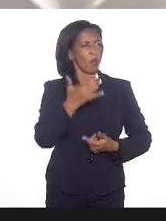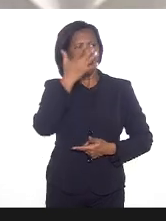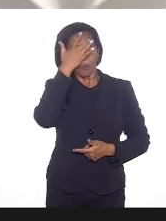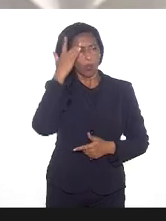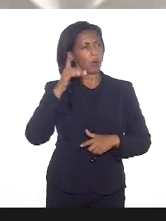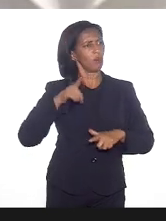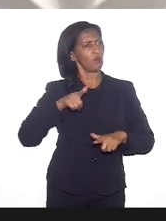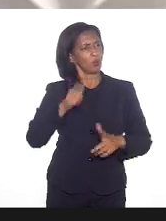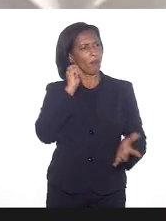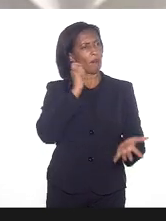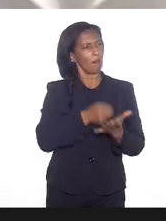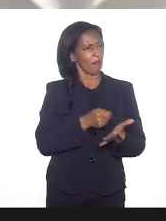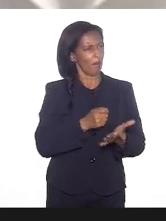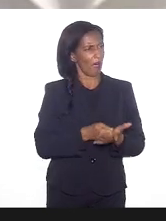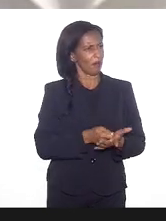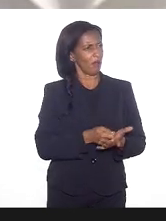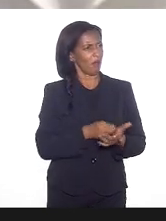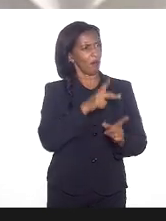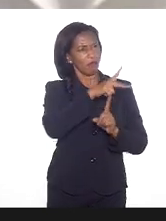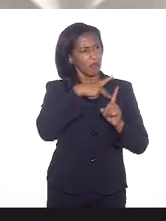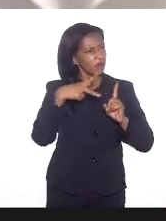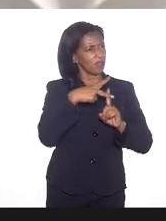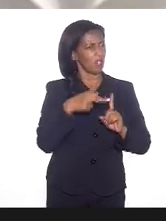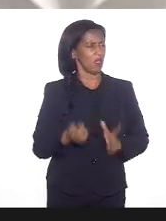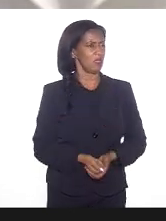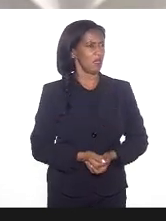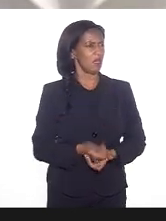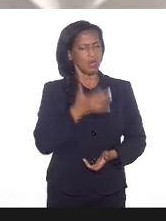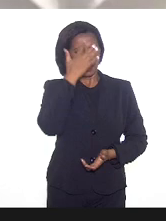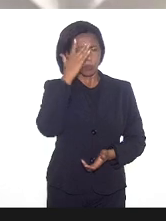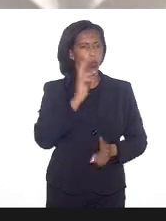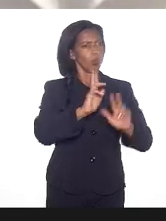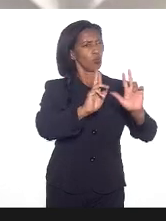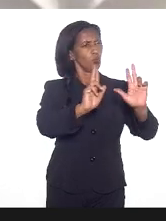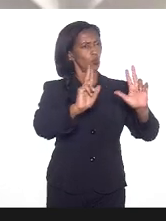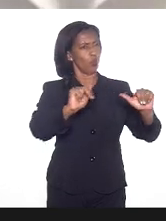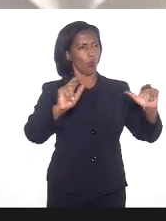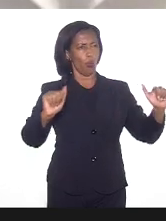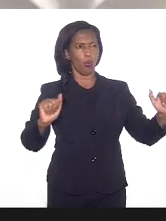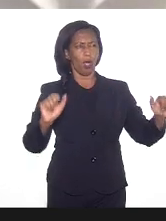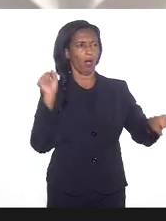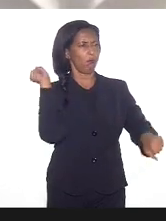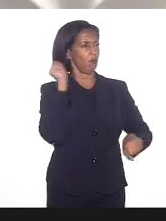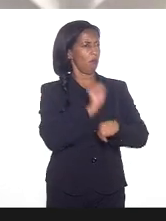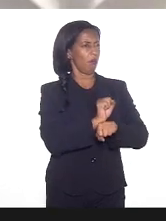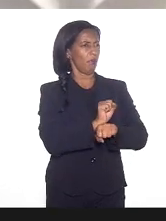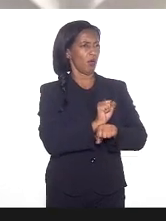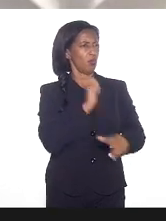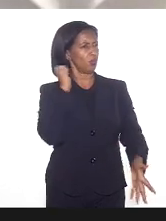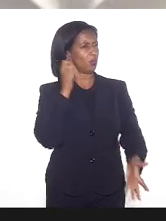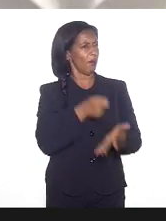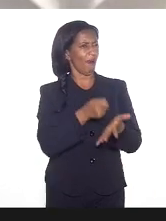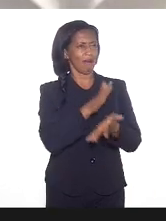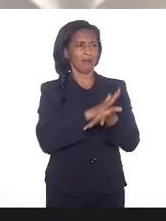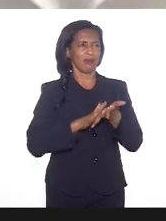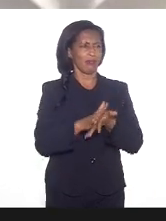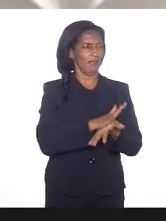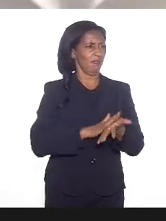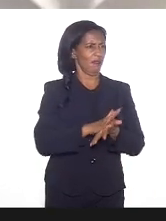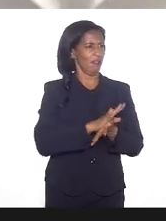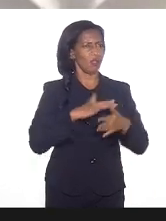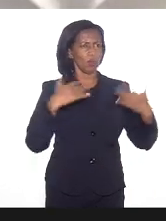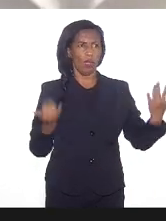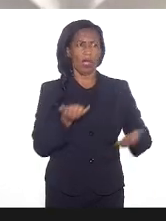públicos pagam a Previdência. Os servidores públicos nunca deixaram de pagar absolutamente nada. Não é à toa